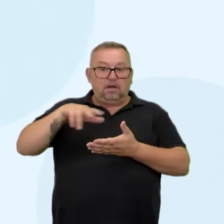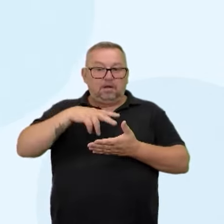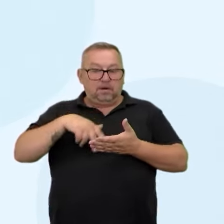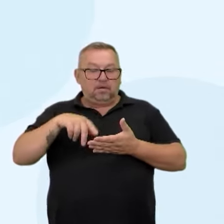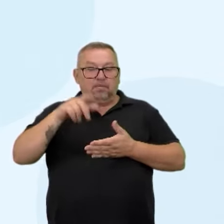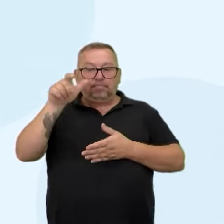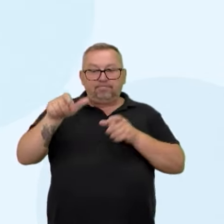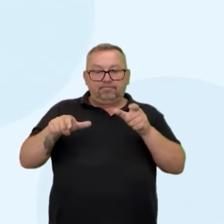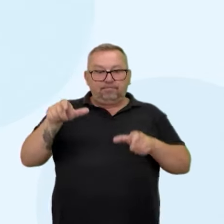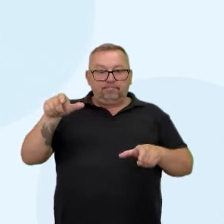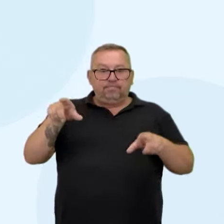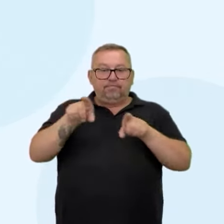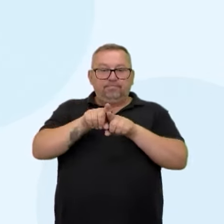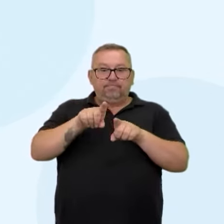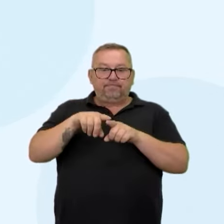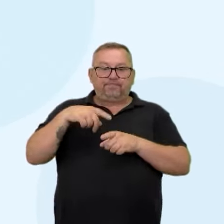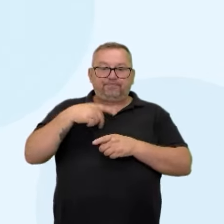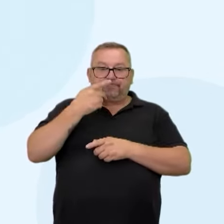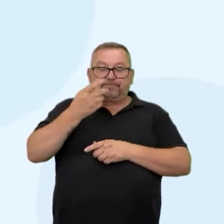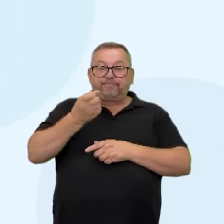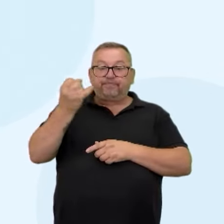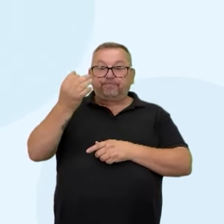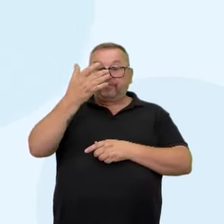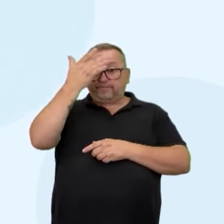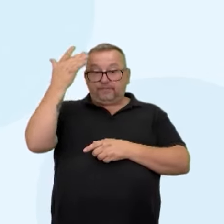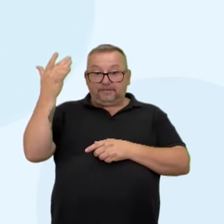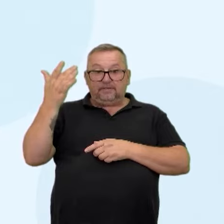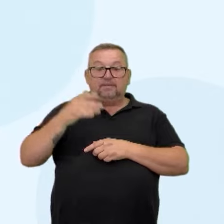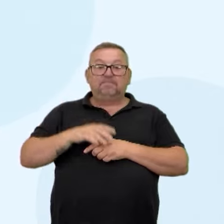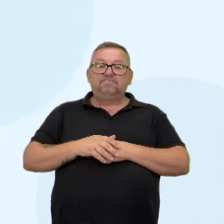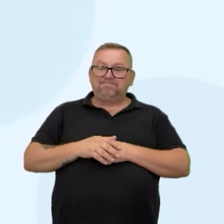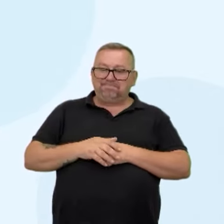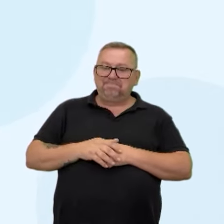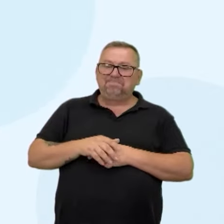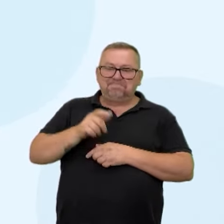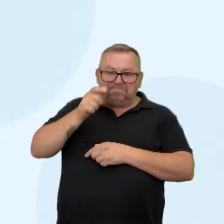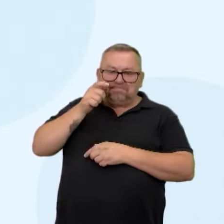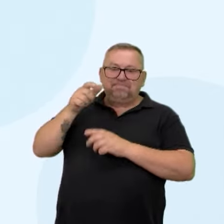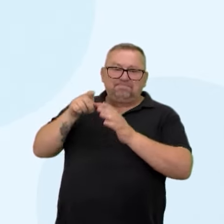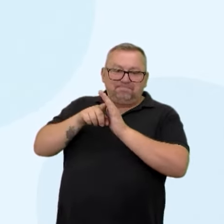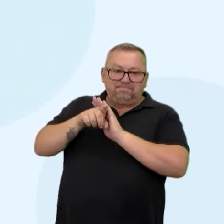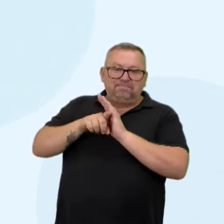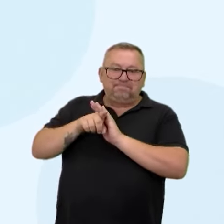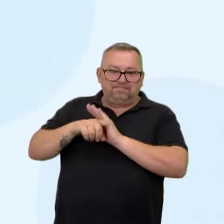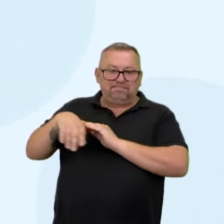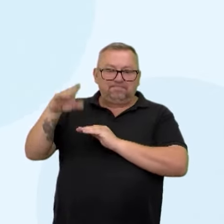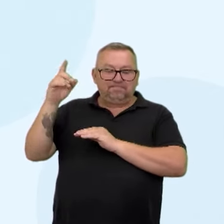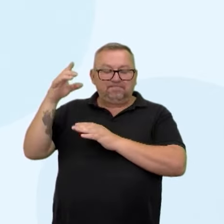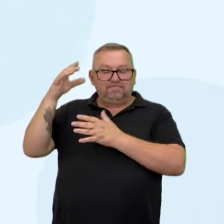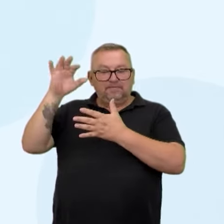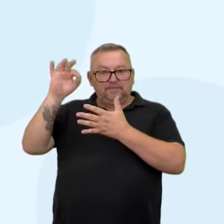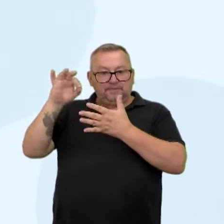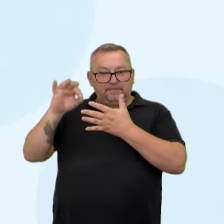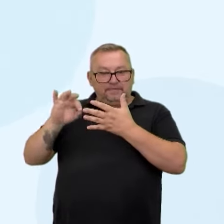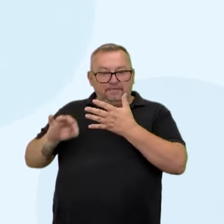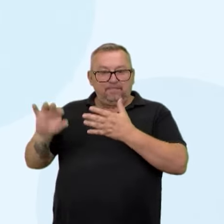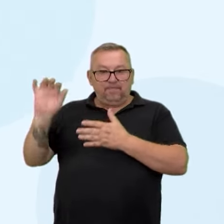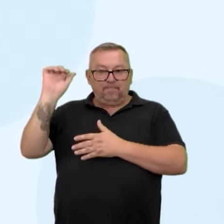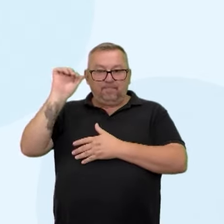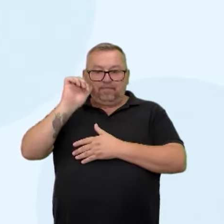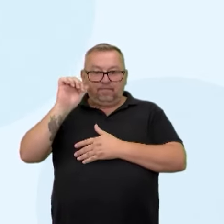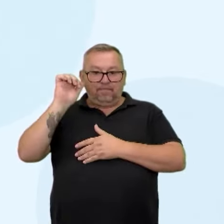os bailarinos, aí fala quantas pessoas, os pares. É interessante, então, pesquisar com mais detalhes. As mulheres, elas